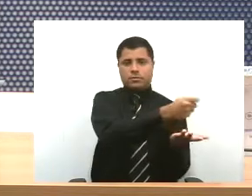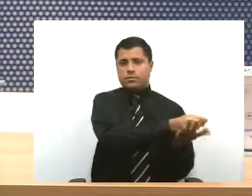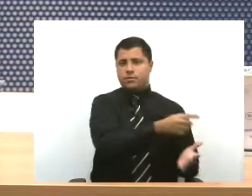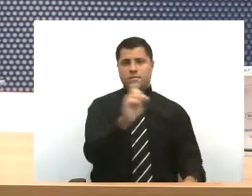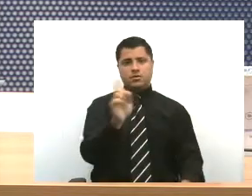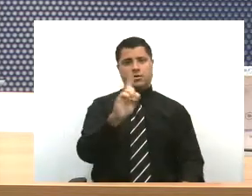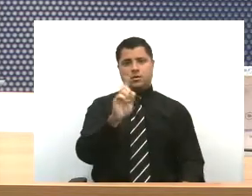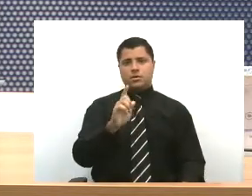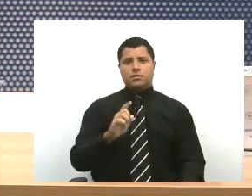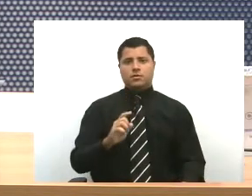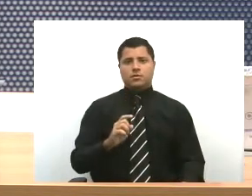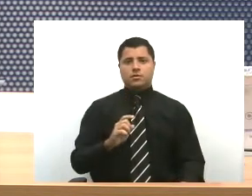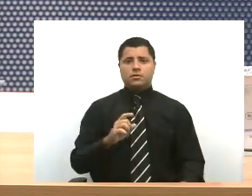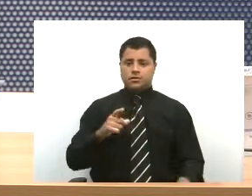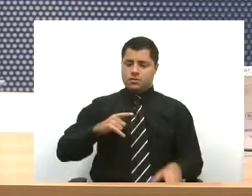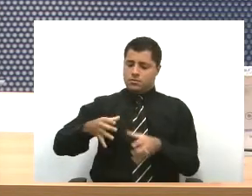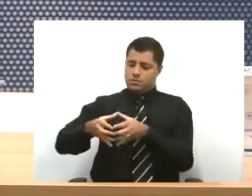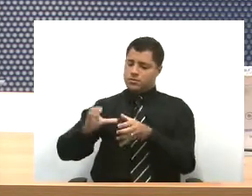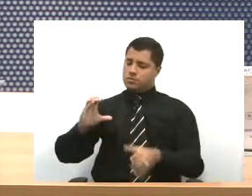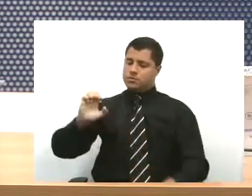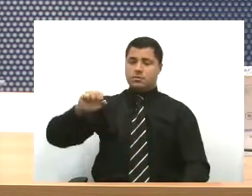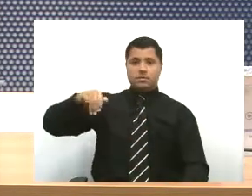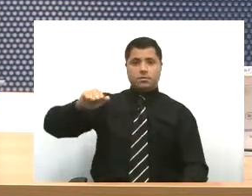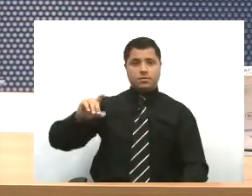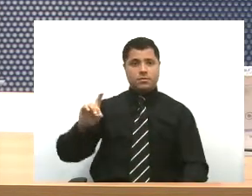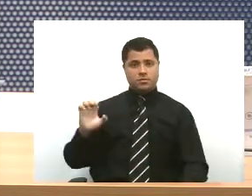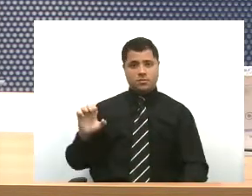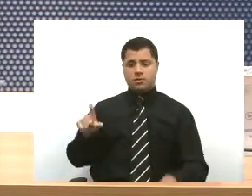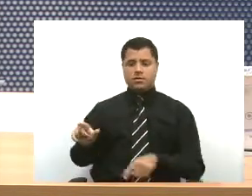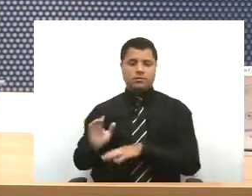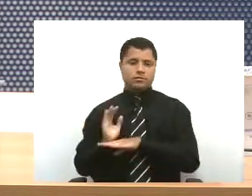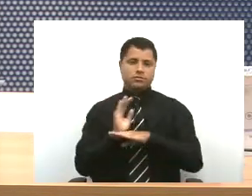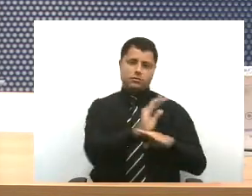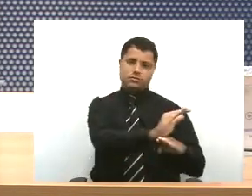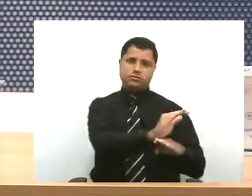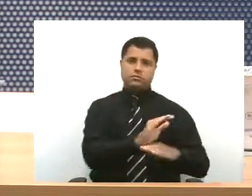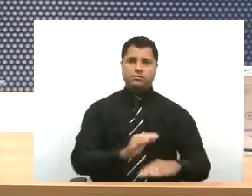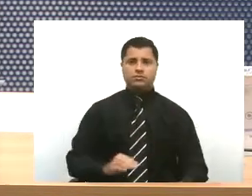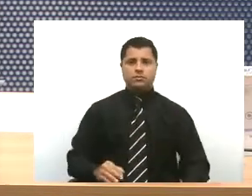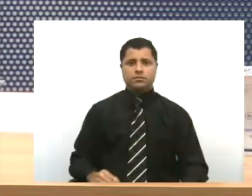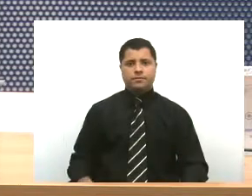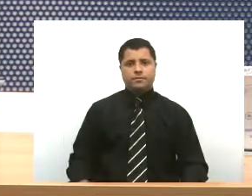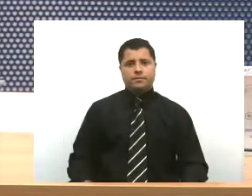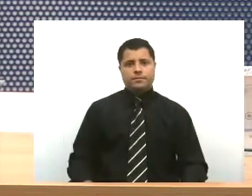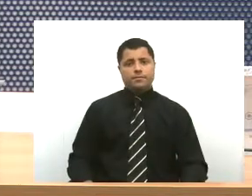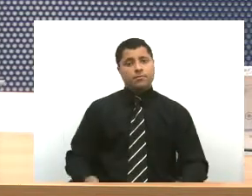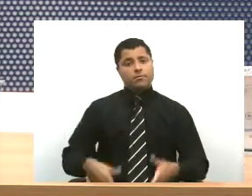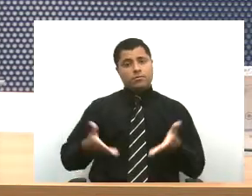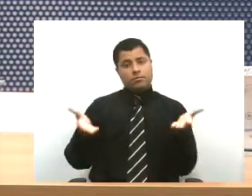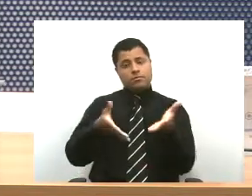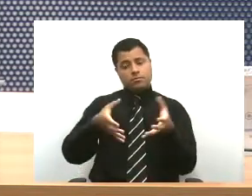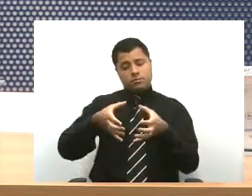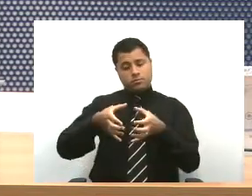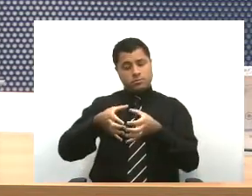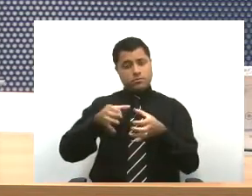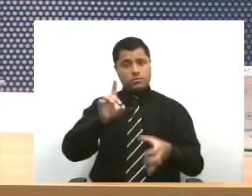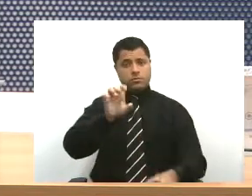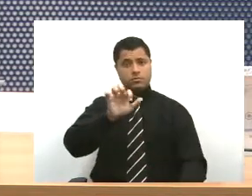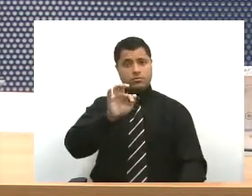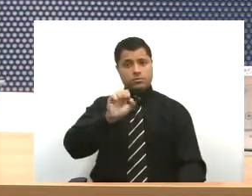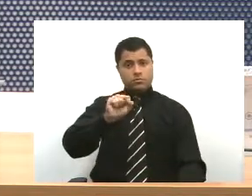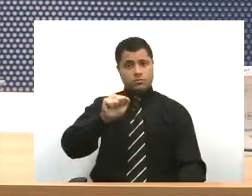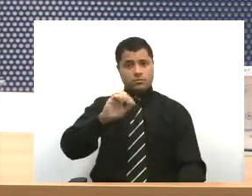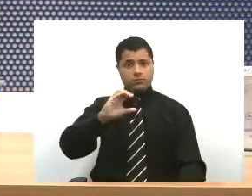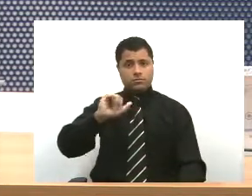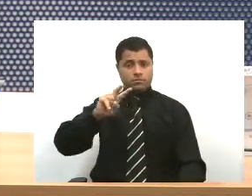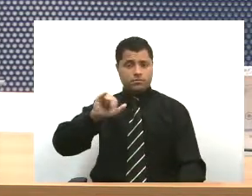pelo SEMADEM, que é um órgão ligado ao Ministério da Integração. Hoje, a Defesa Civil tinha, até